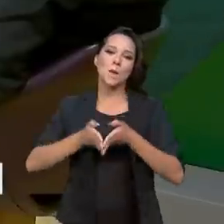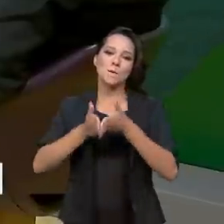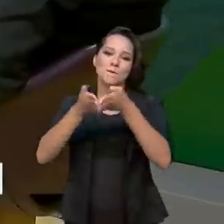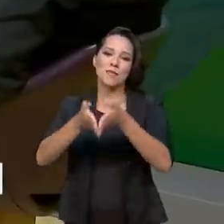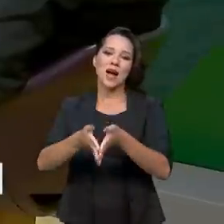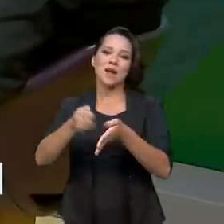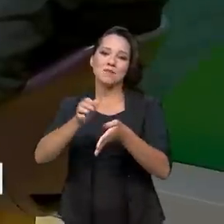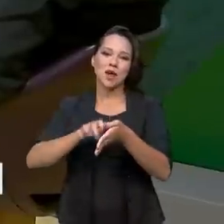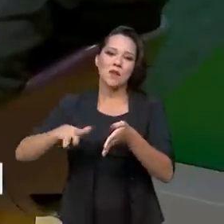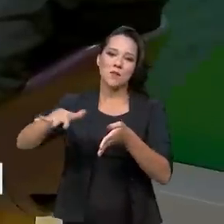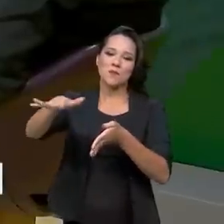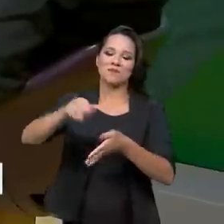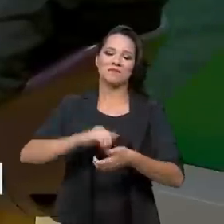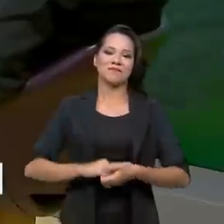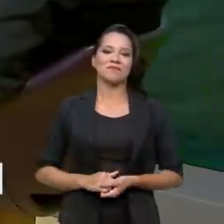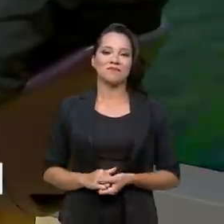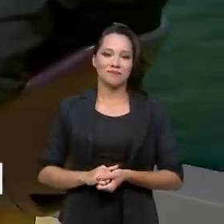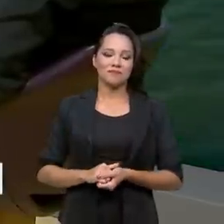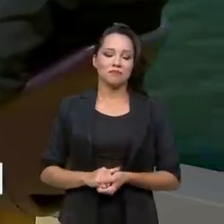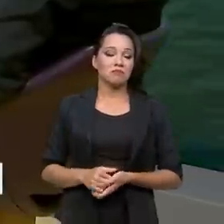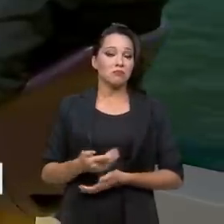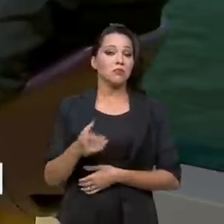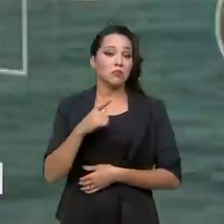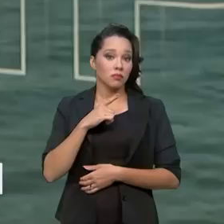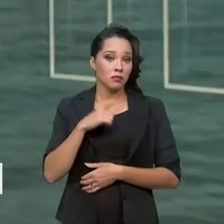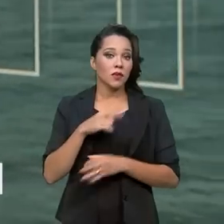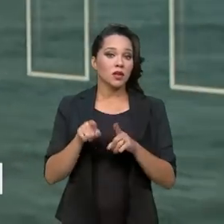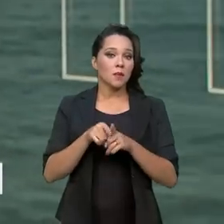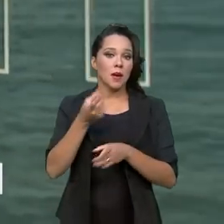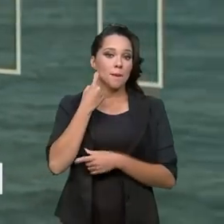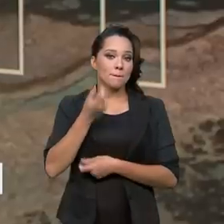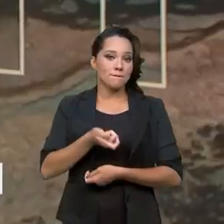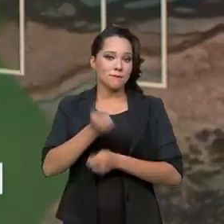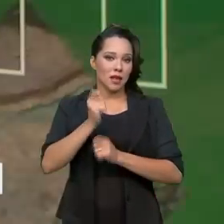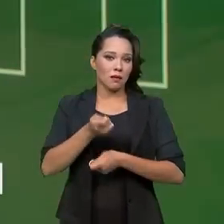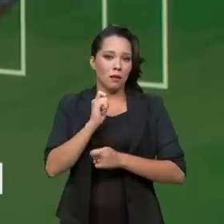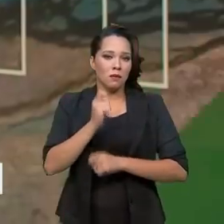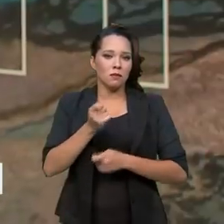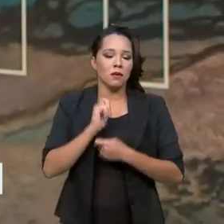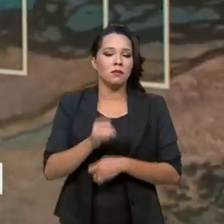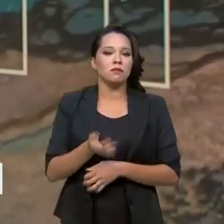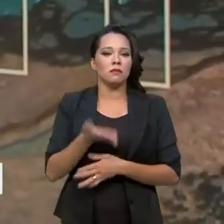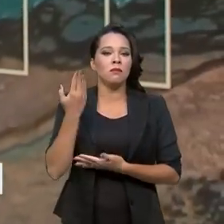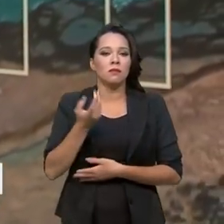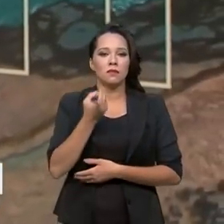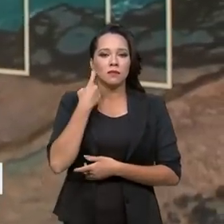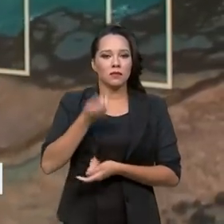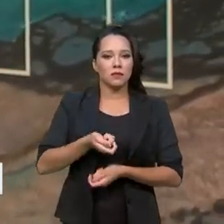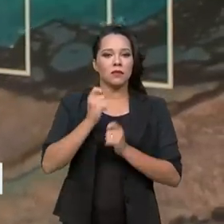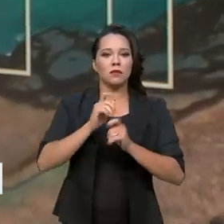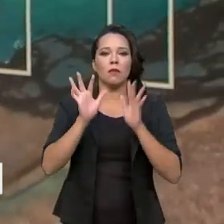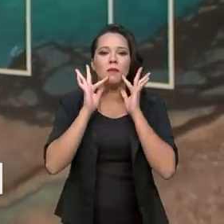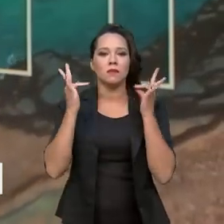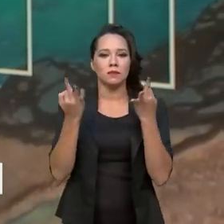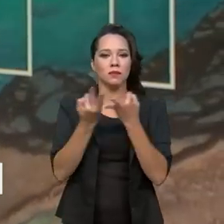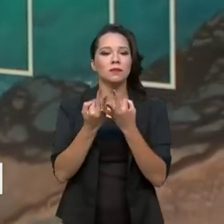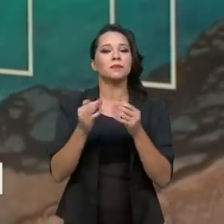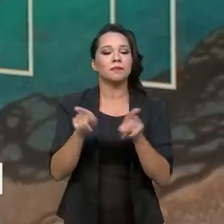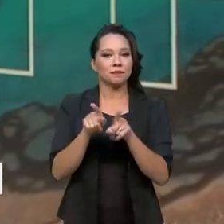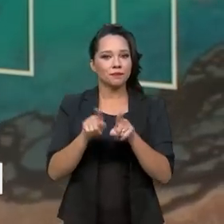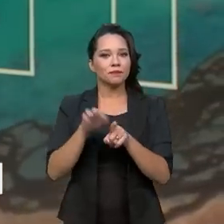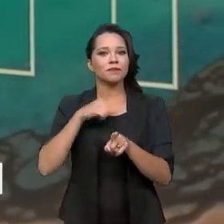passa pela Amazônia Azul. Existe a questão da pesca, tanto a pesca familiar quanto a pesca